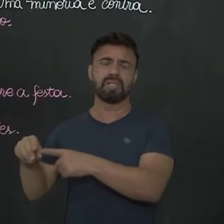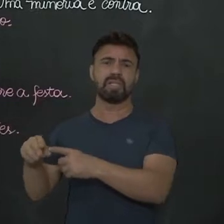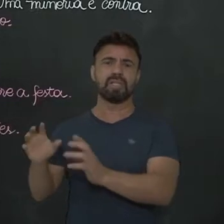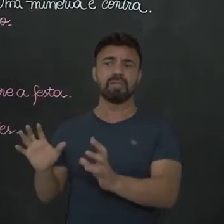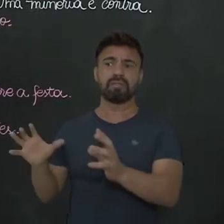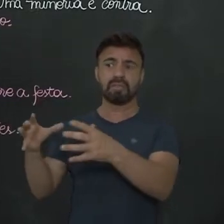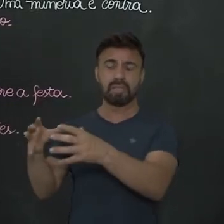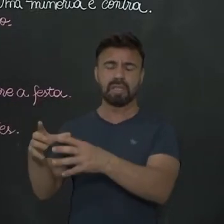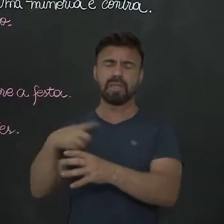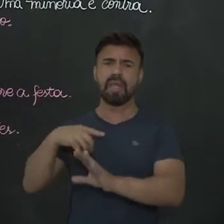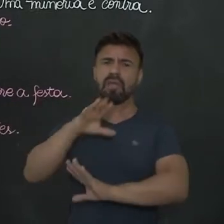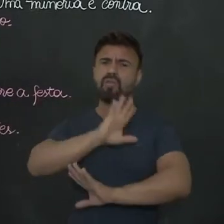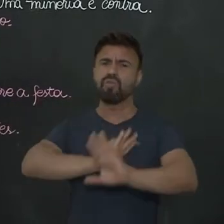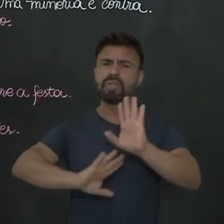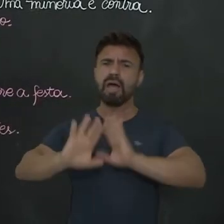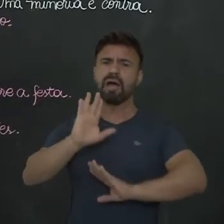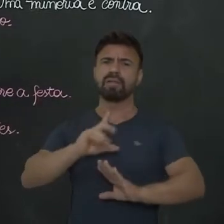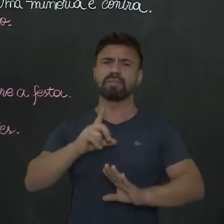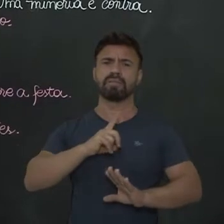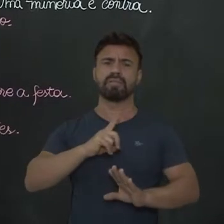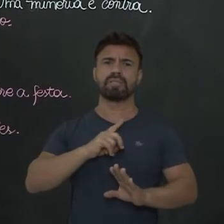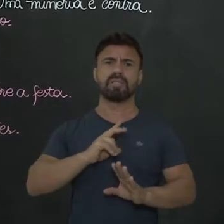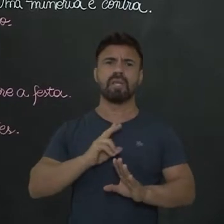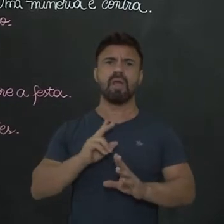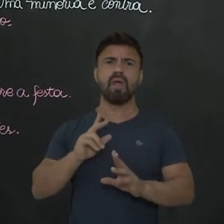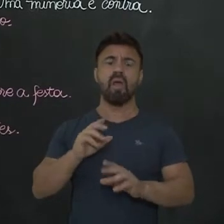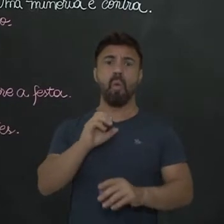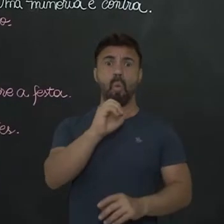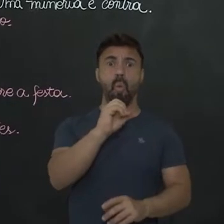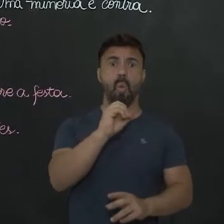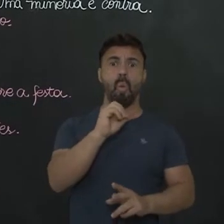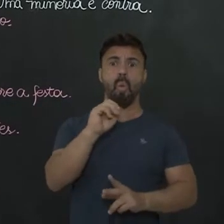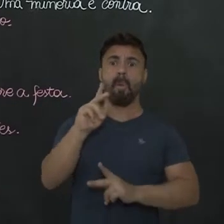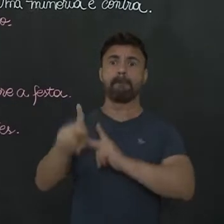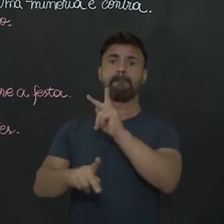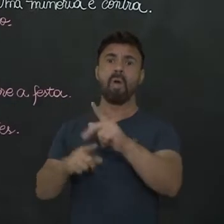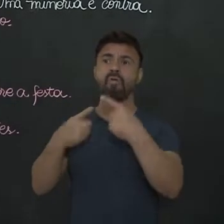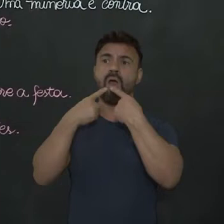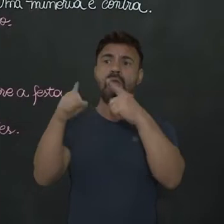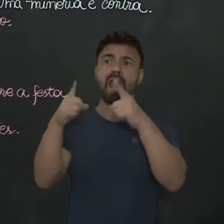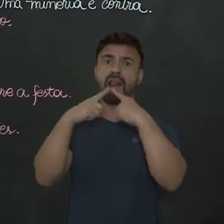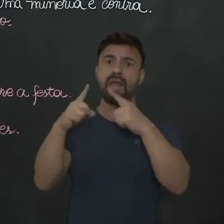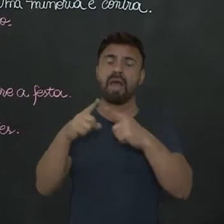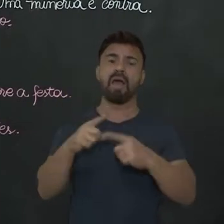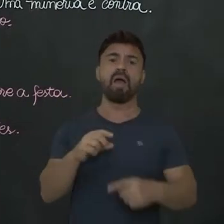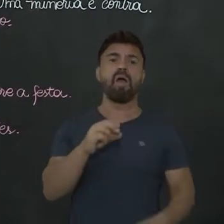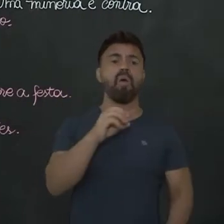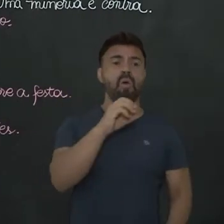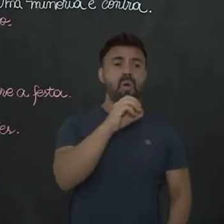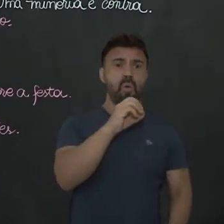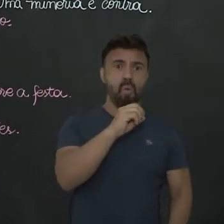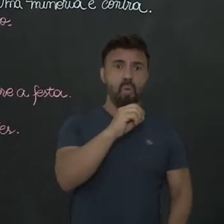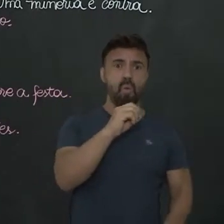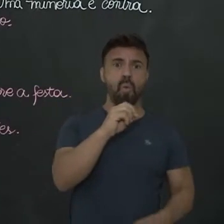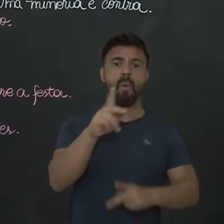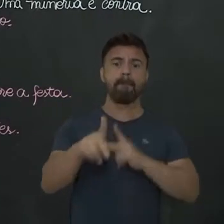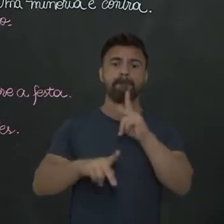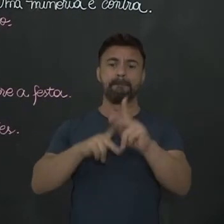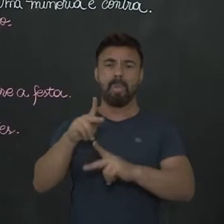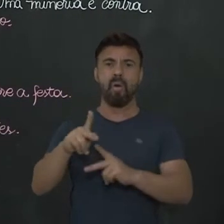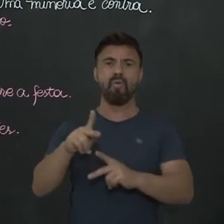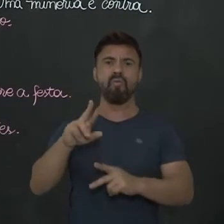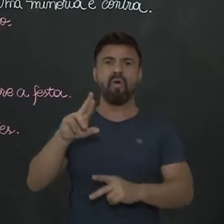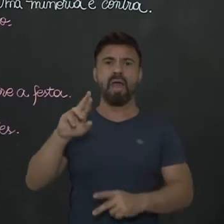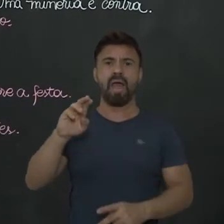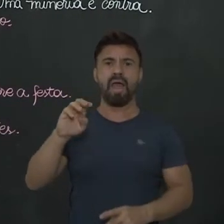substantivos coletivos, a gente tem que tomar muito cuidado. O povo reclamaram? Não, o povo reclamou. Embora haja uma ideia